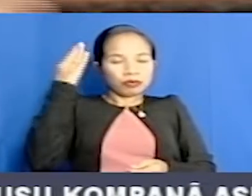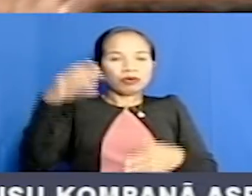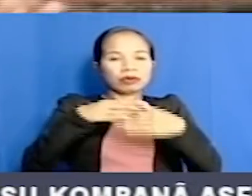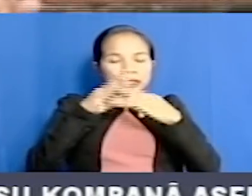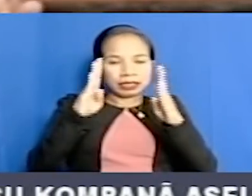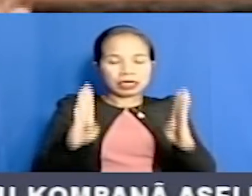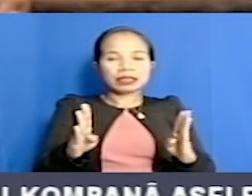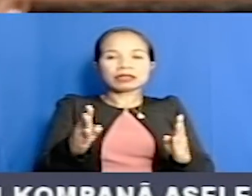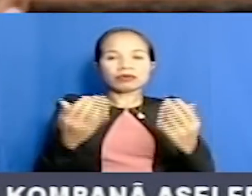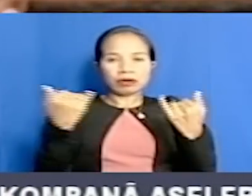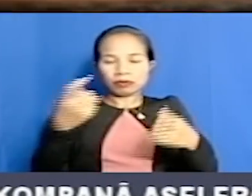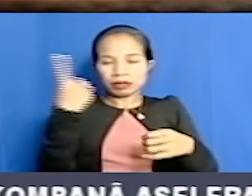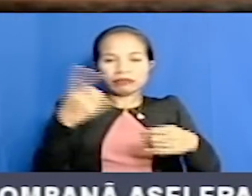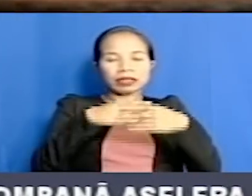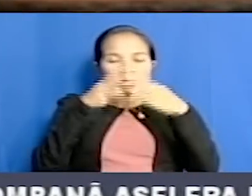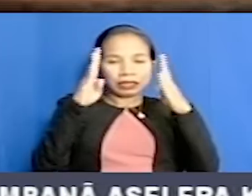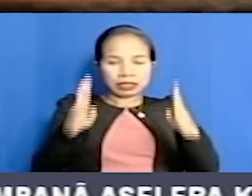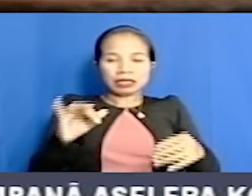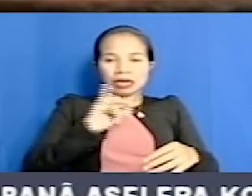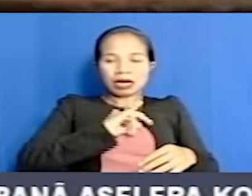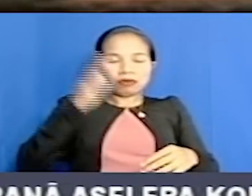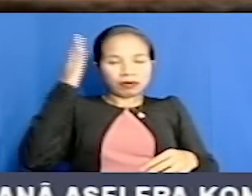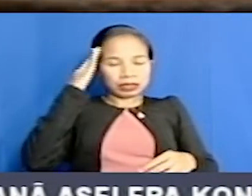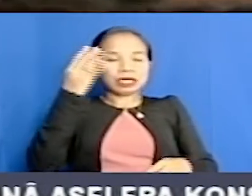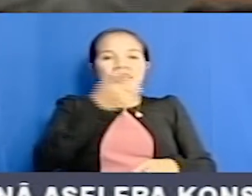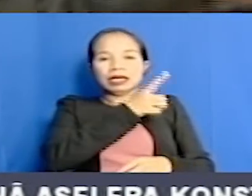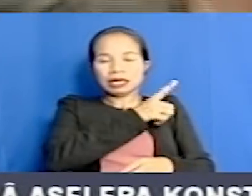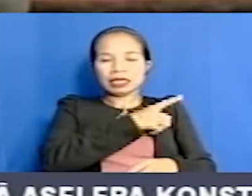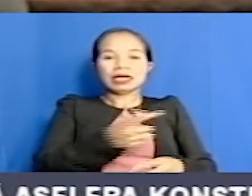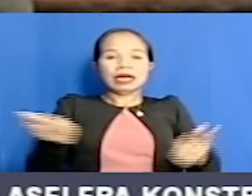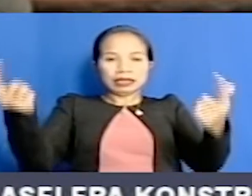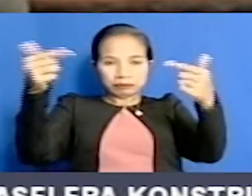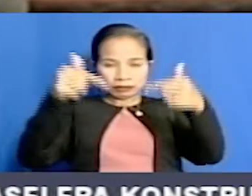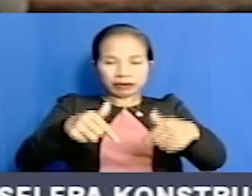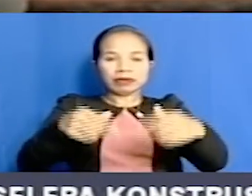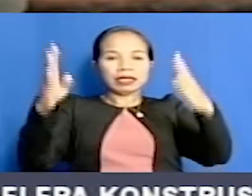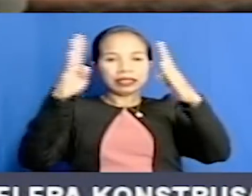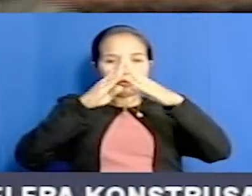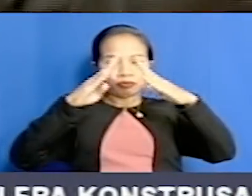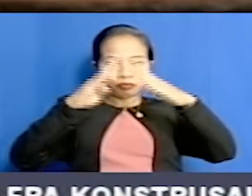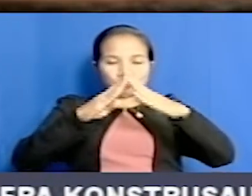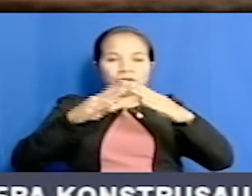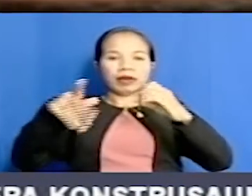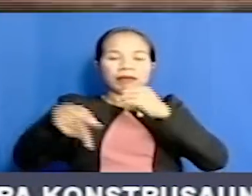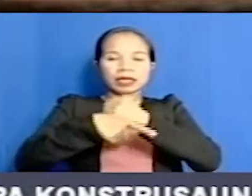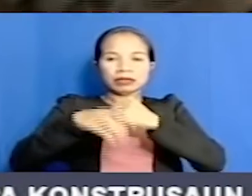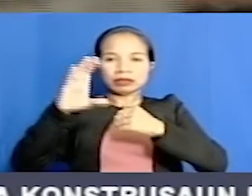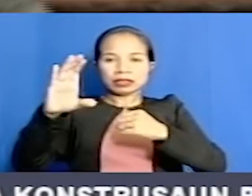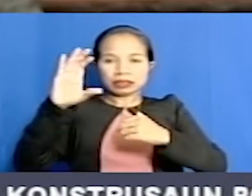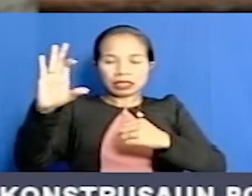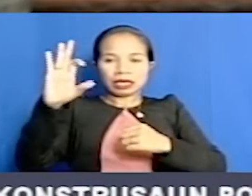la reclama at sai presidente da republik. How atene kata ka general atu fila main ini uma. I how si simu nia hene.